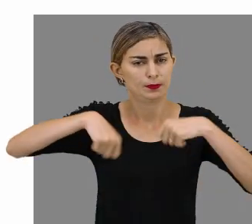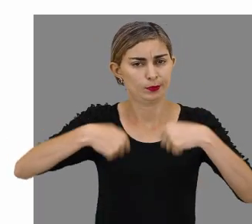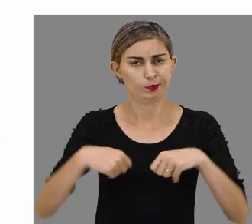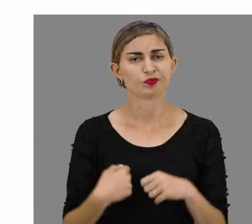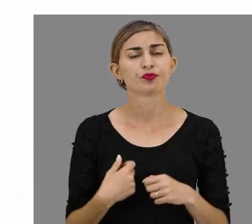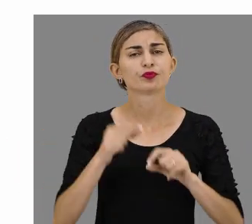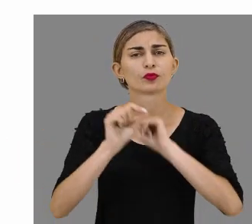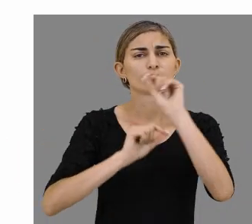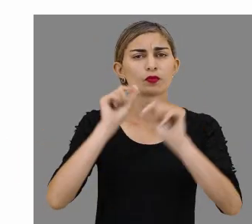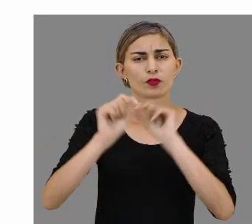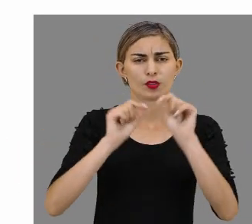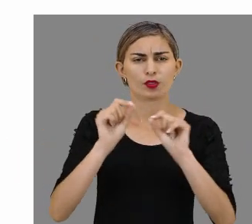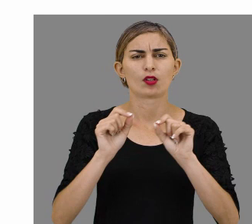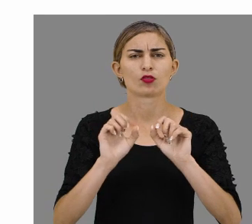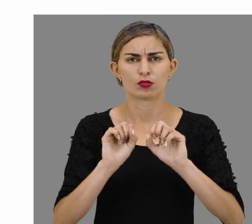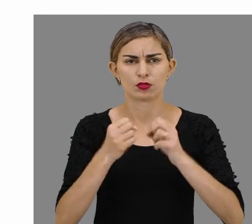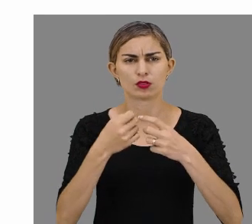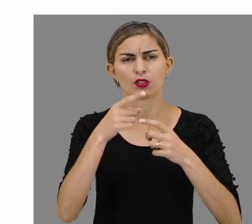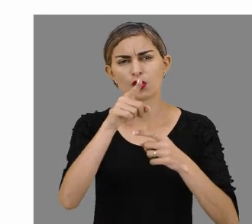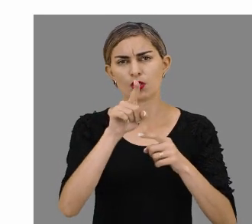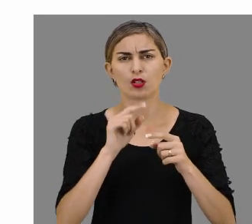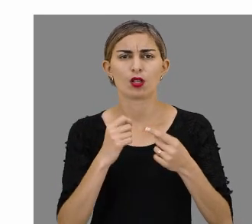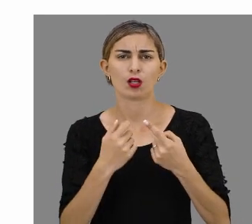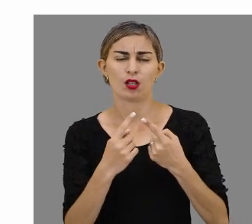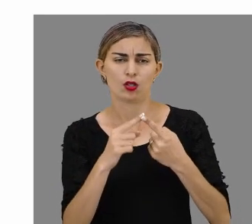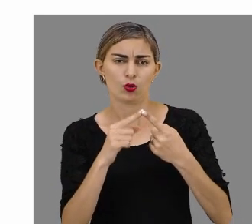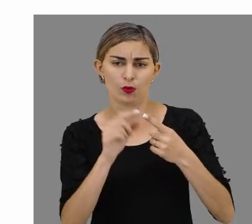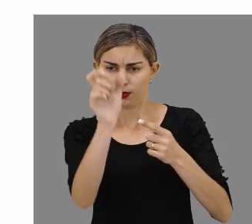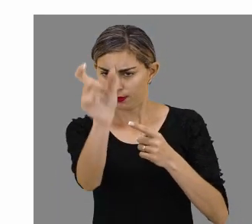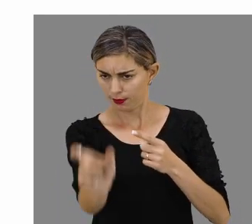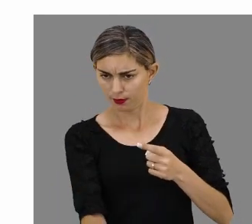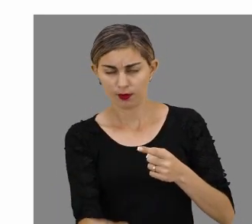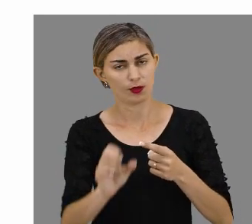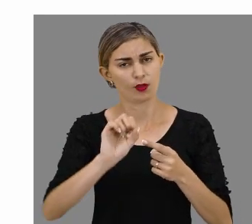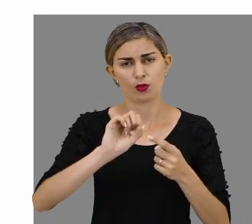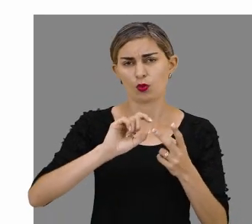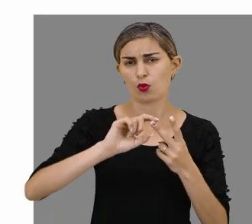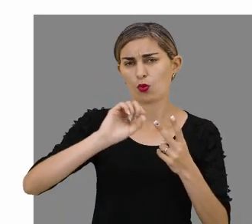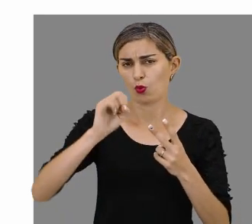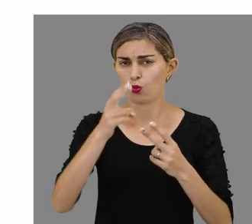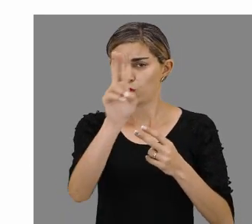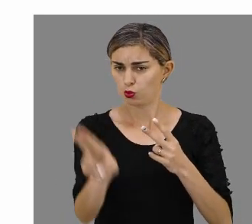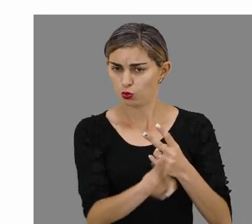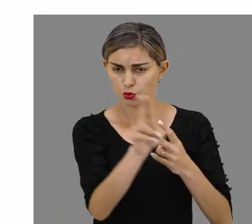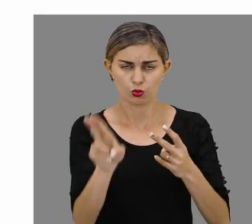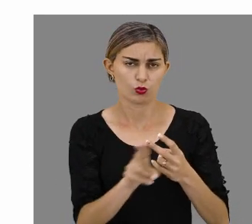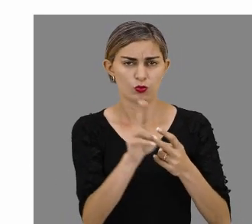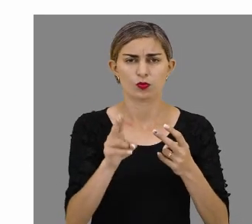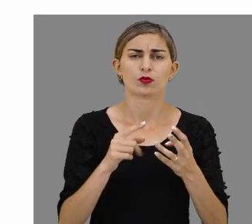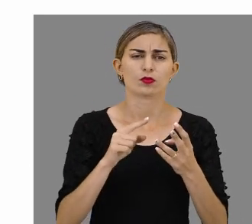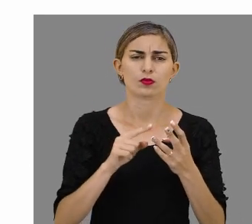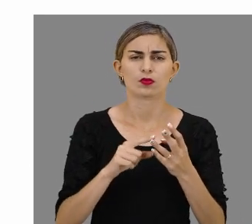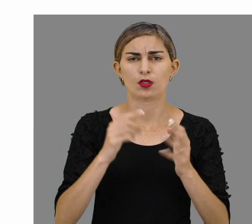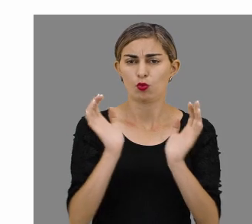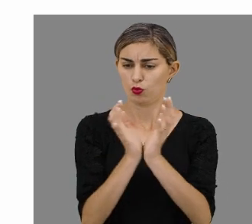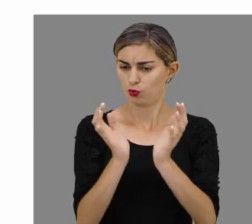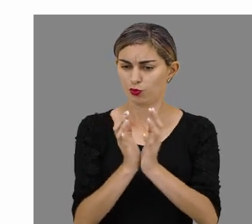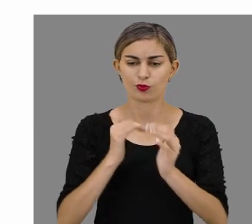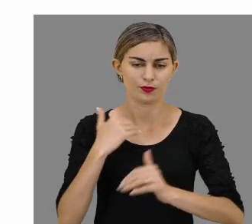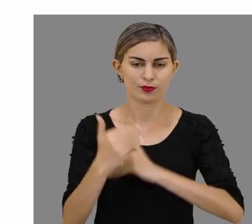Essa fase ela é realizada entre o cliente ou o usuário e a equipe